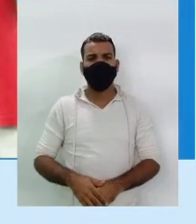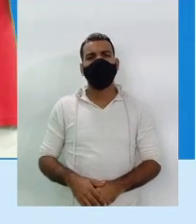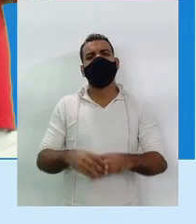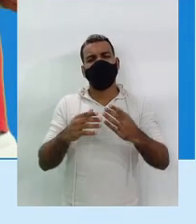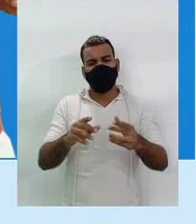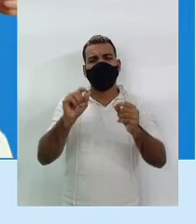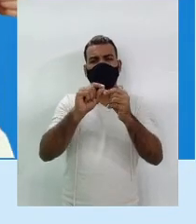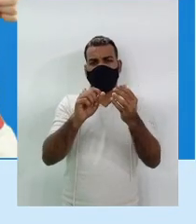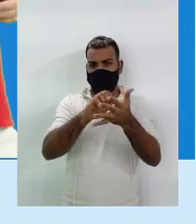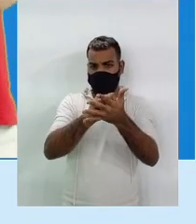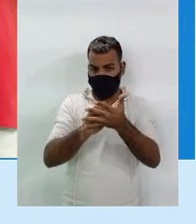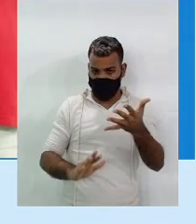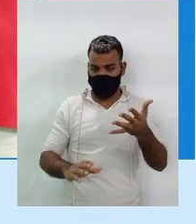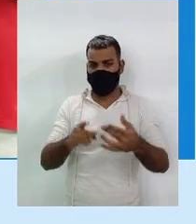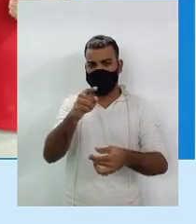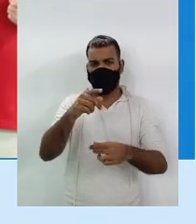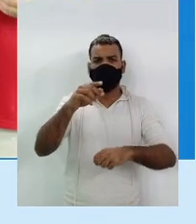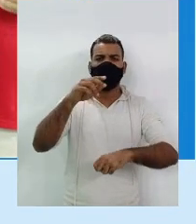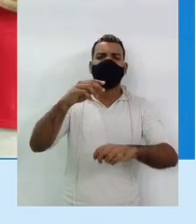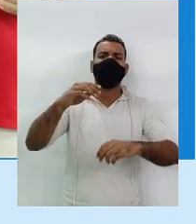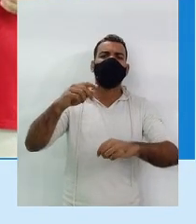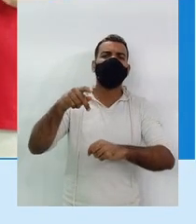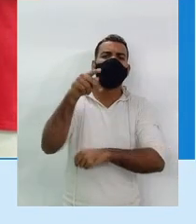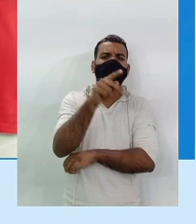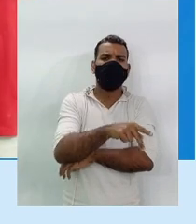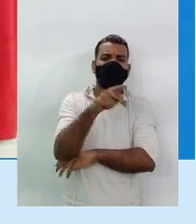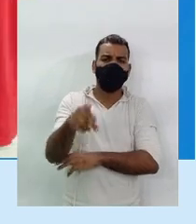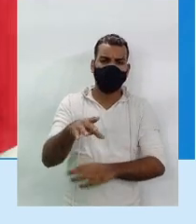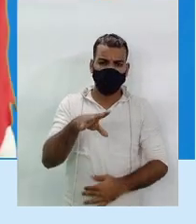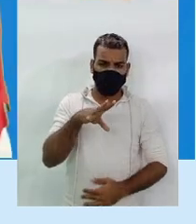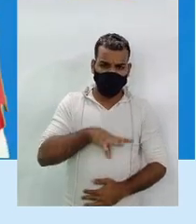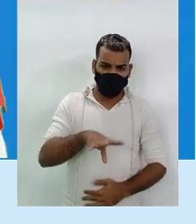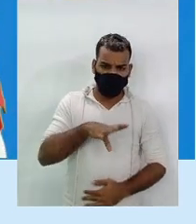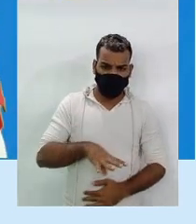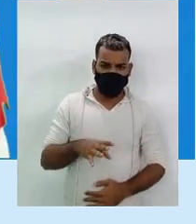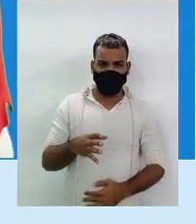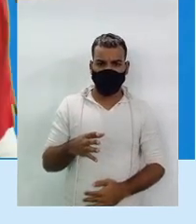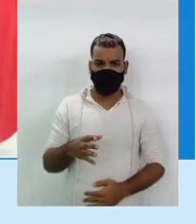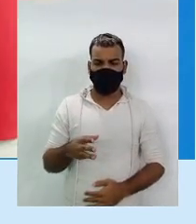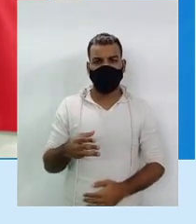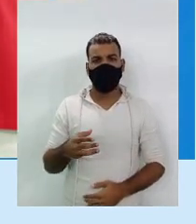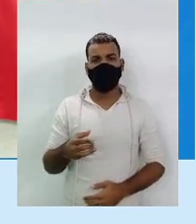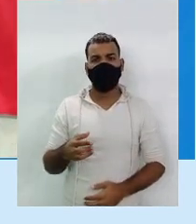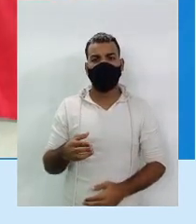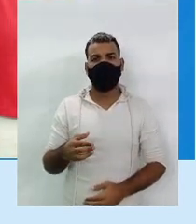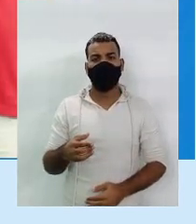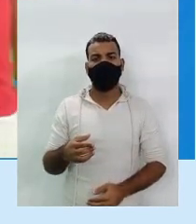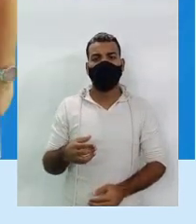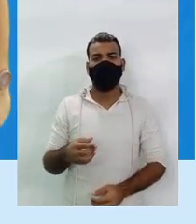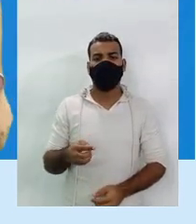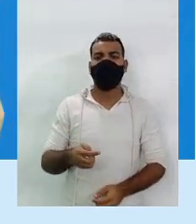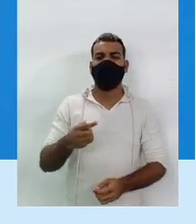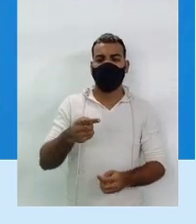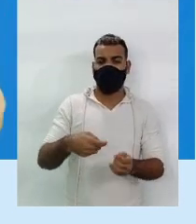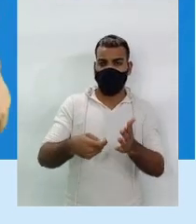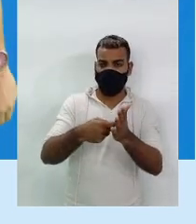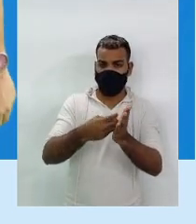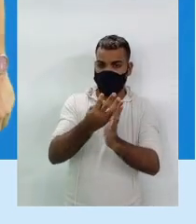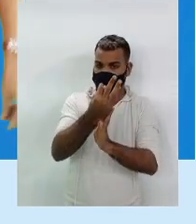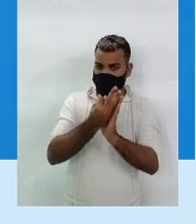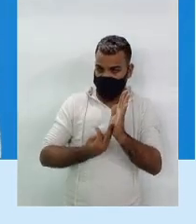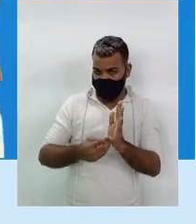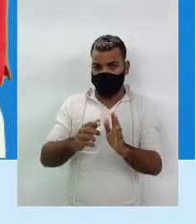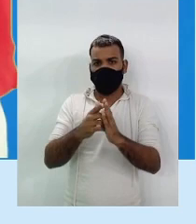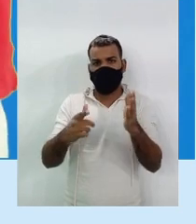façam uma atividade com o seu professor de língua portuguesa ou de outro componente, certo? Escrever um texto